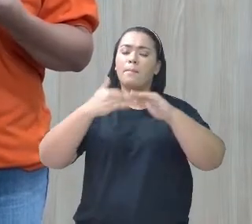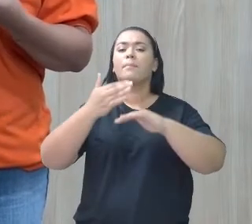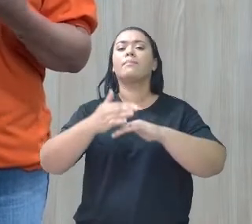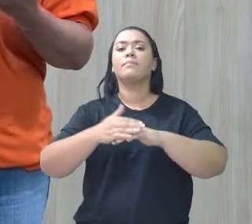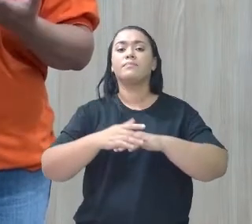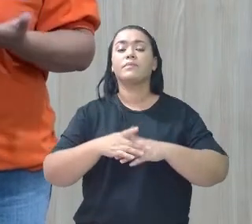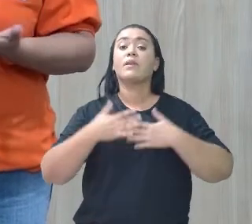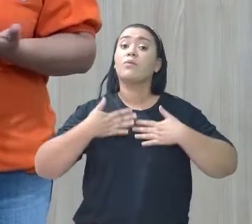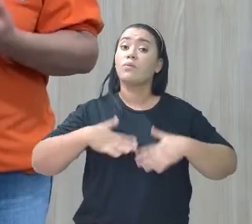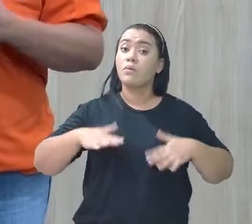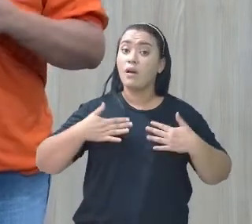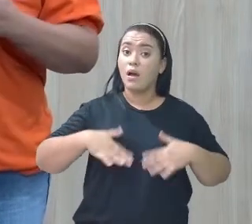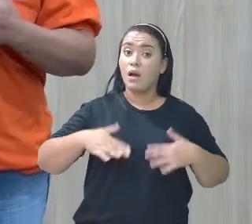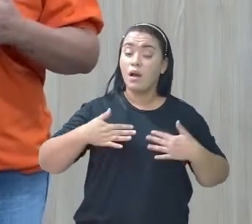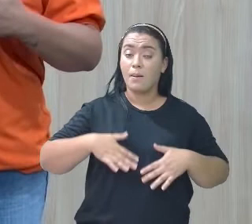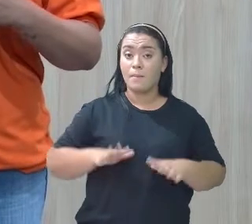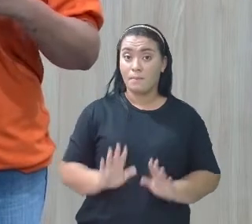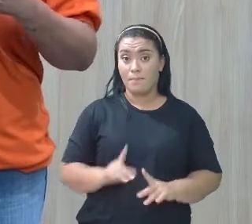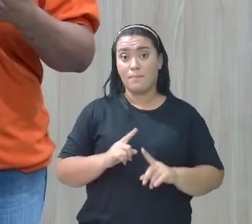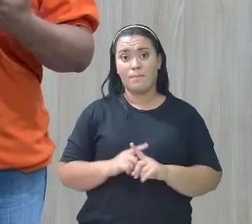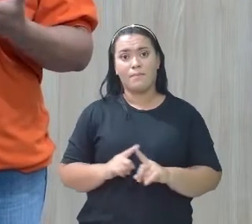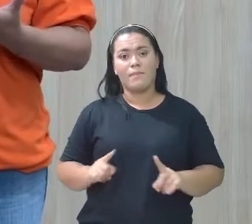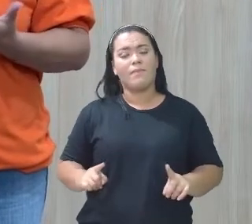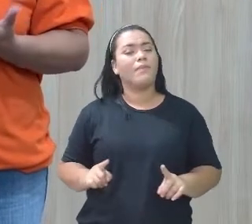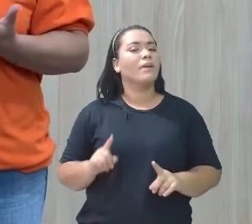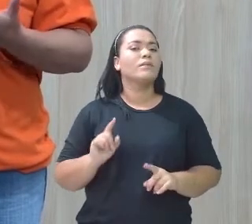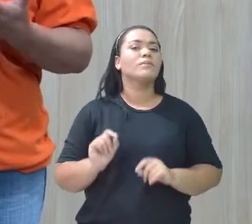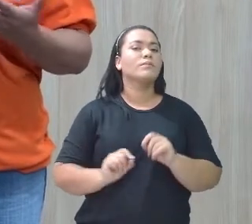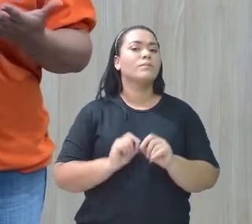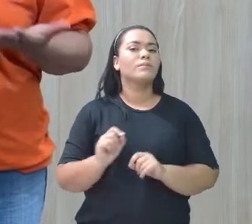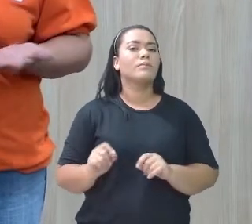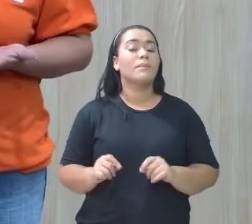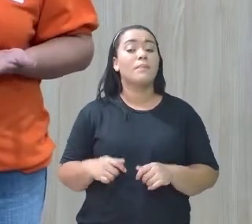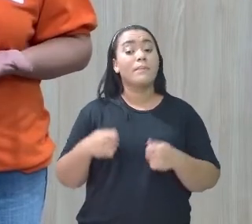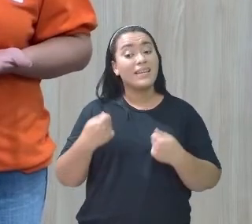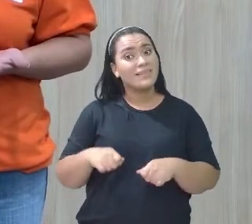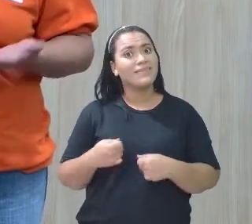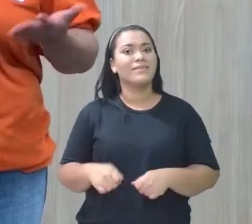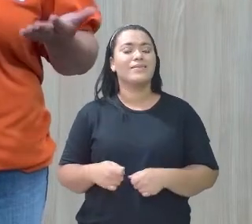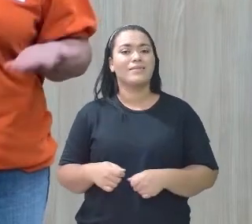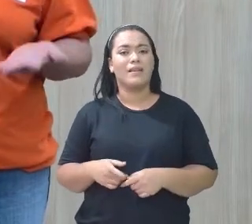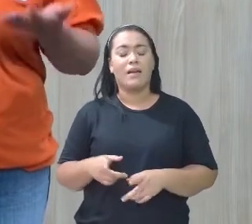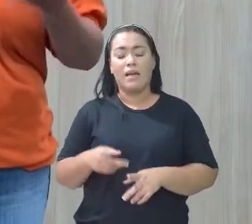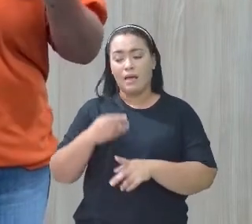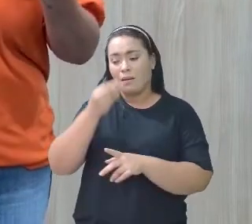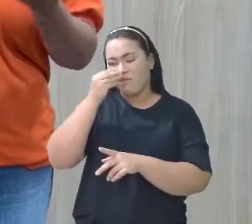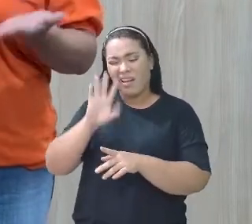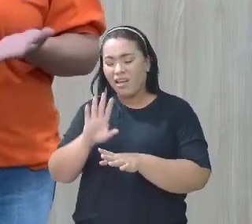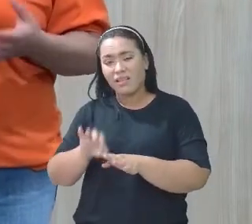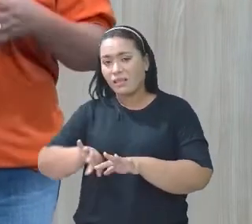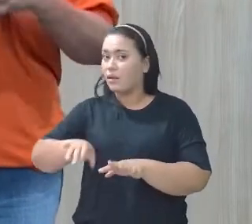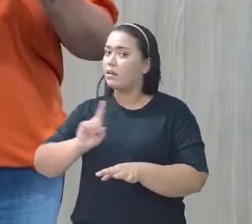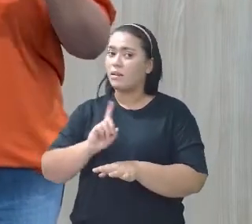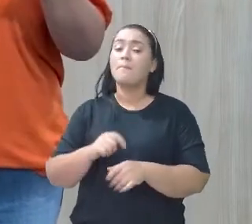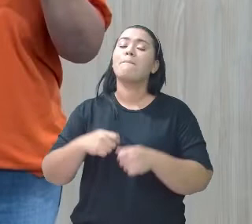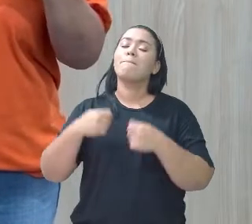gradativamente, com calma, mas que não se deixe de ser trabalhada para que,